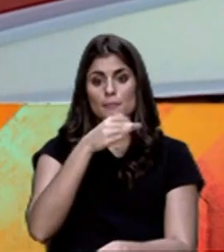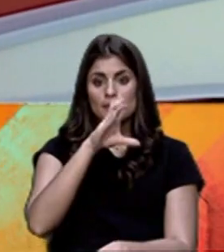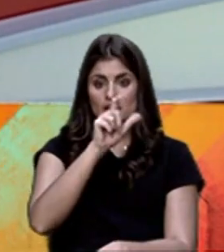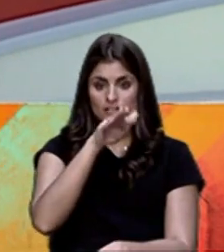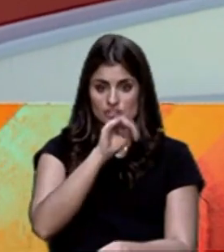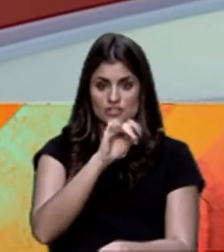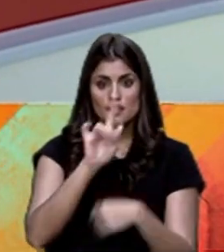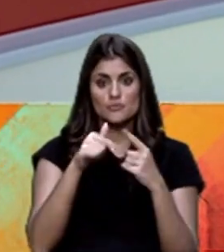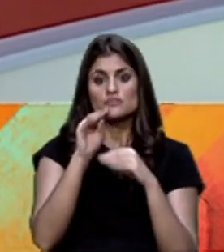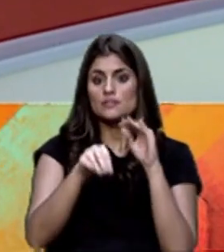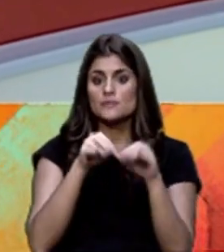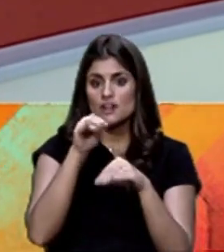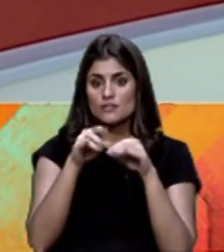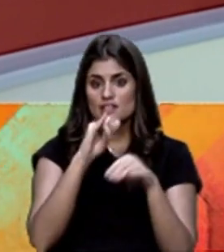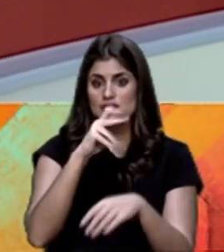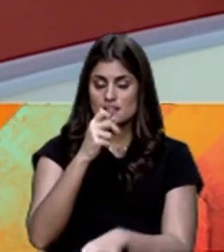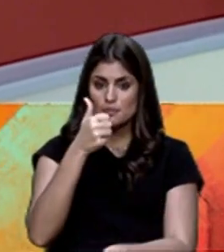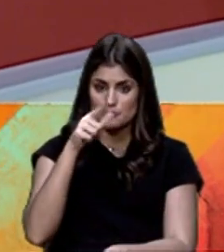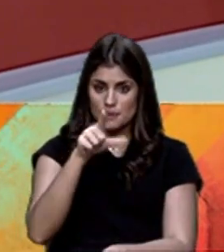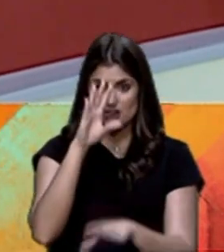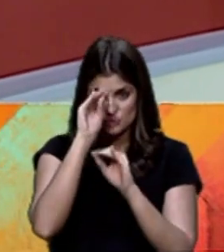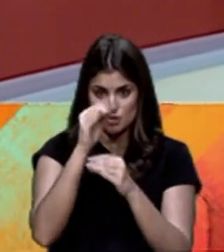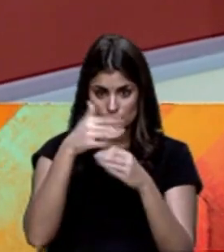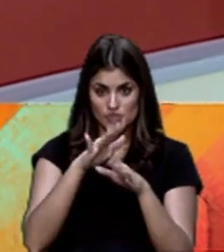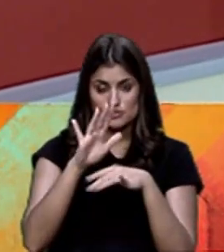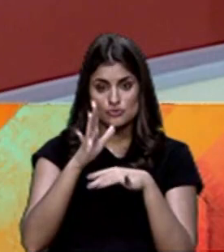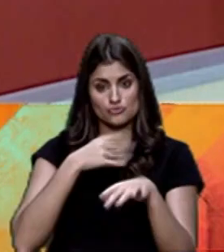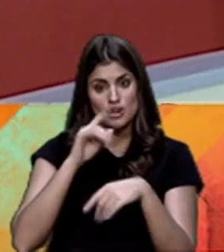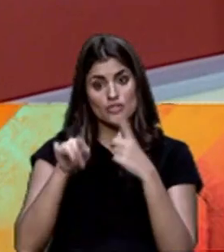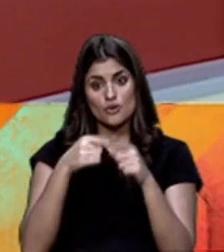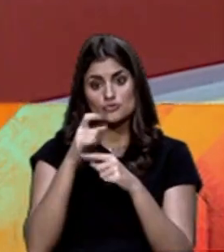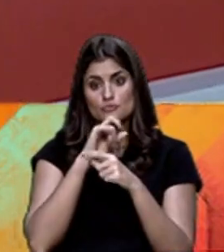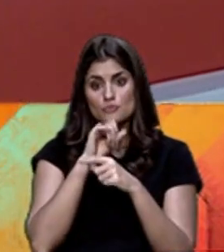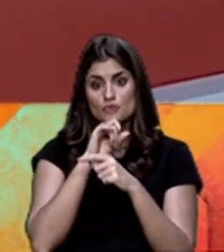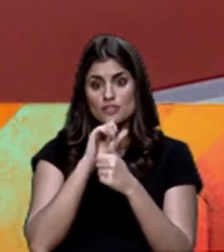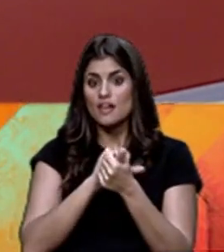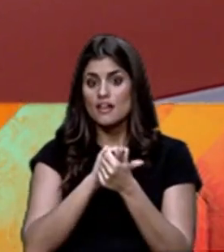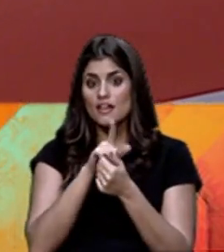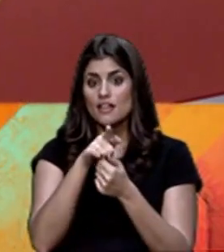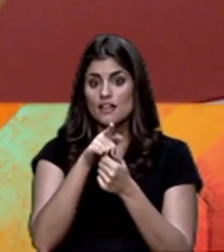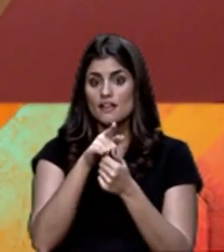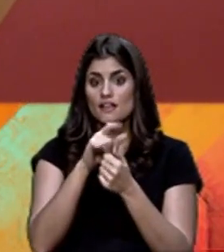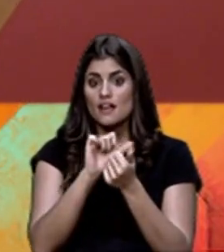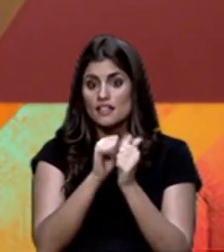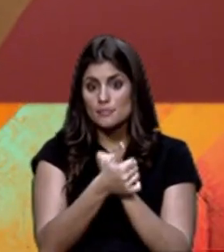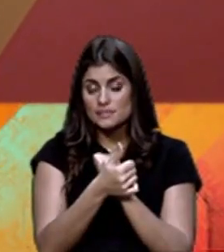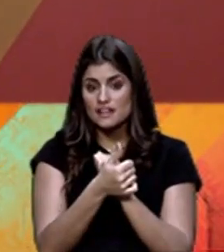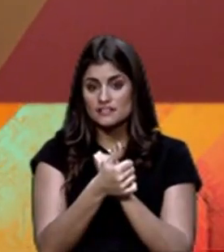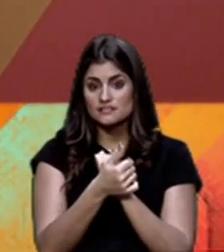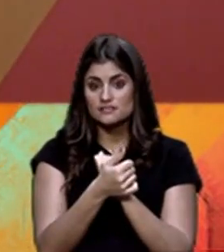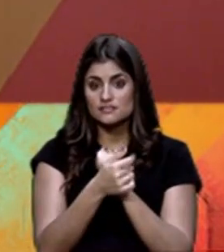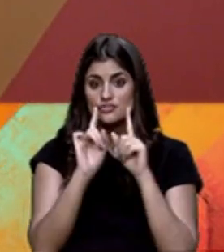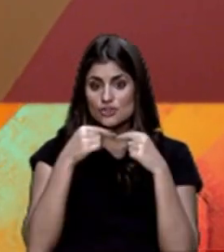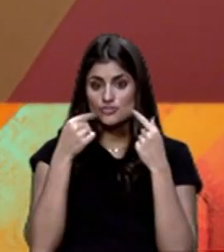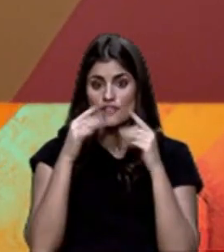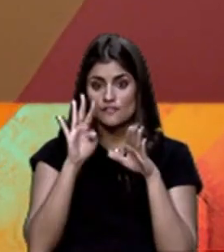e depois o tempero que a Isabel recomendou, mas se gostar de outros, pode perfeitamente fazer também à sua maneira. Jorge, está